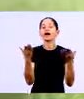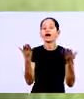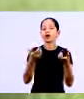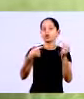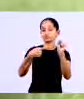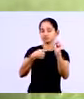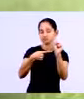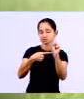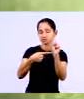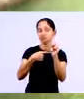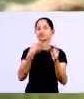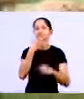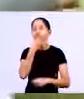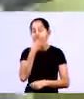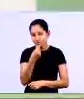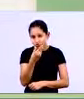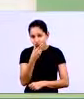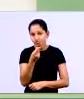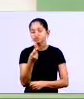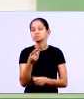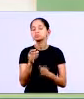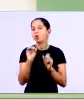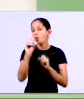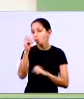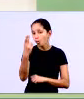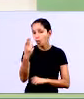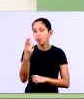substantivo masculino. Ou um S.M,